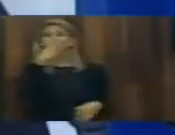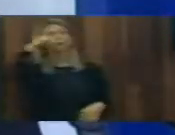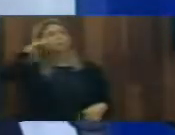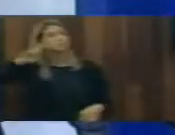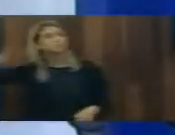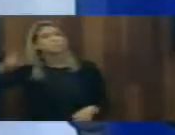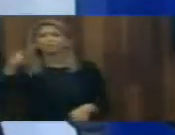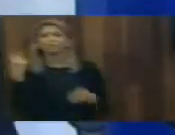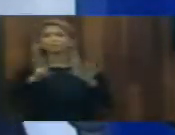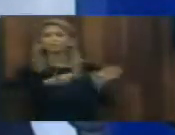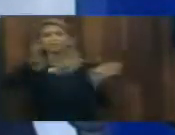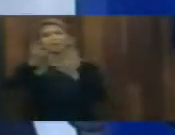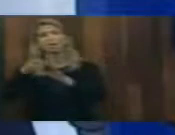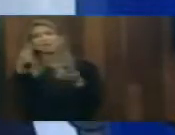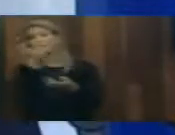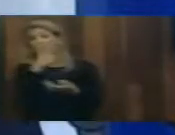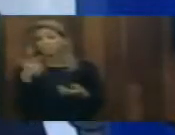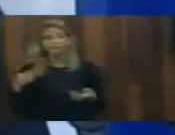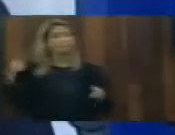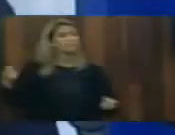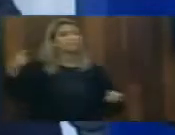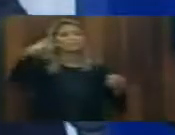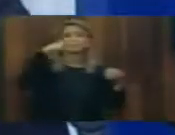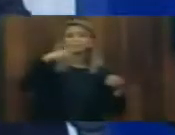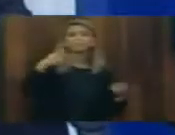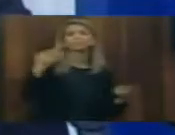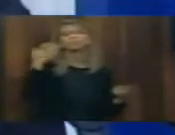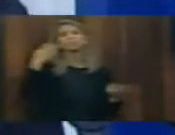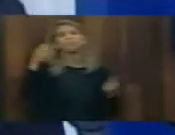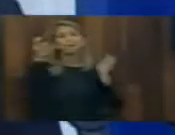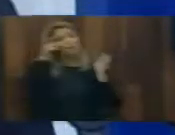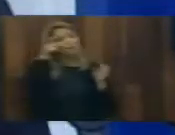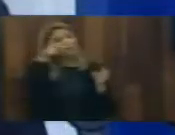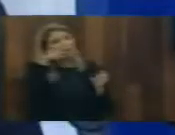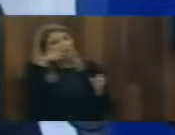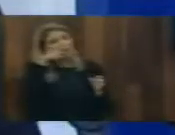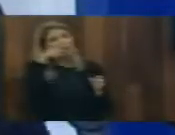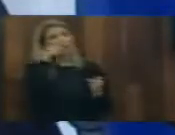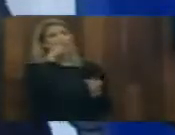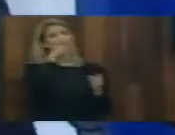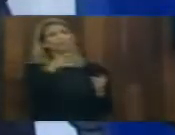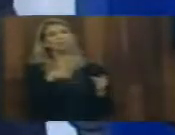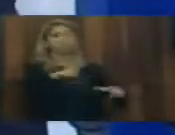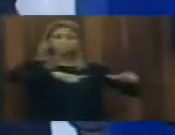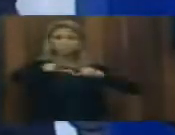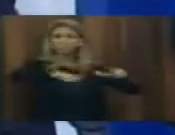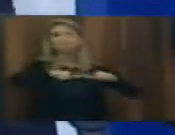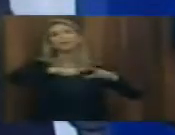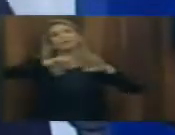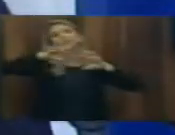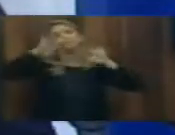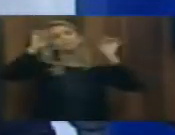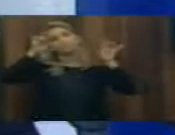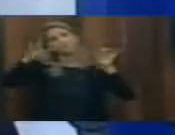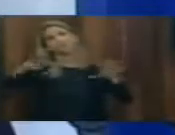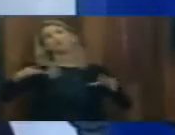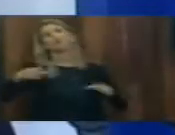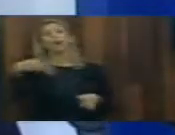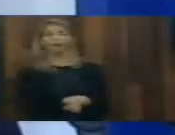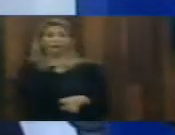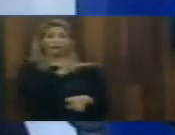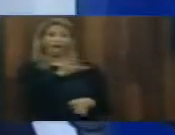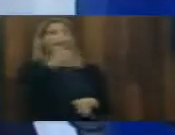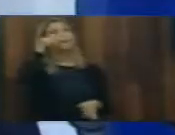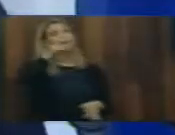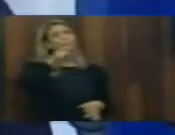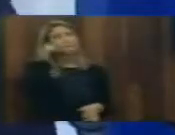não voltamos com a assistente social das amigas da Mama. Então, eu quero fazer esses relatos. Eu já